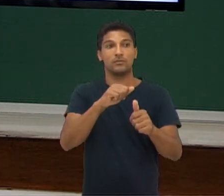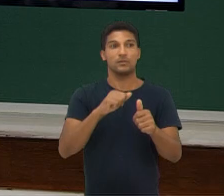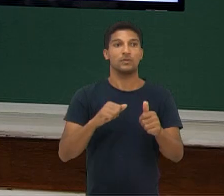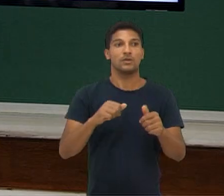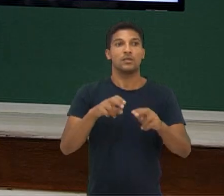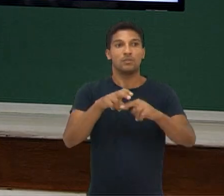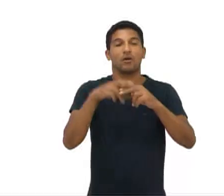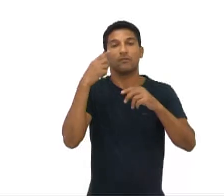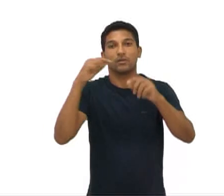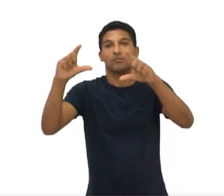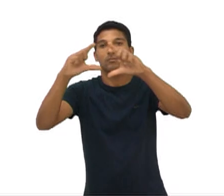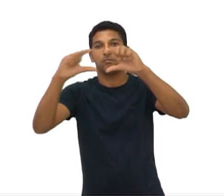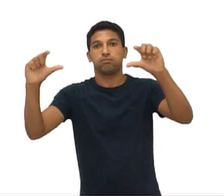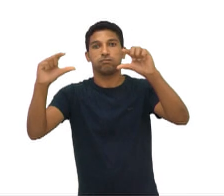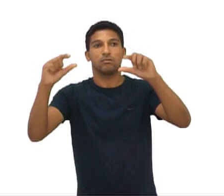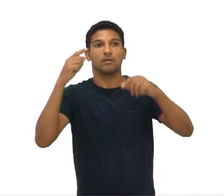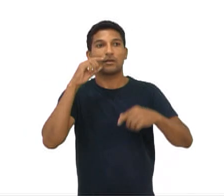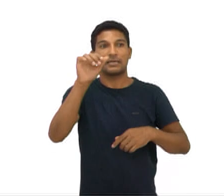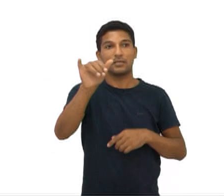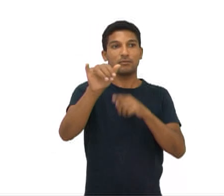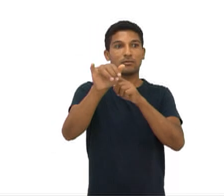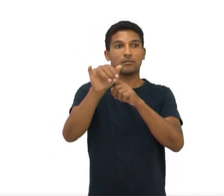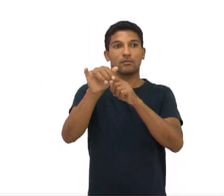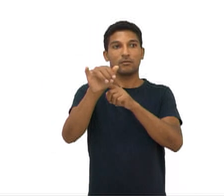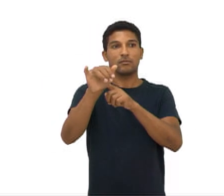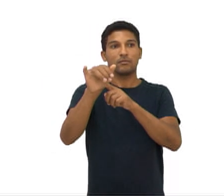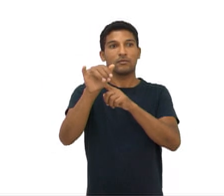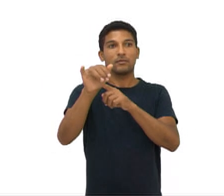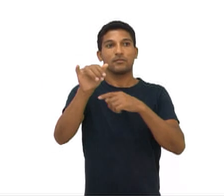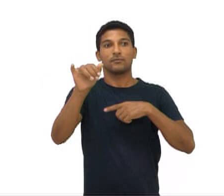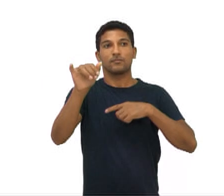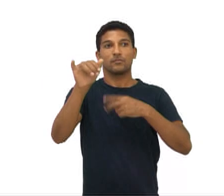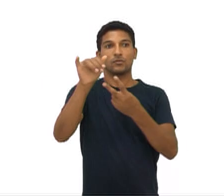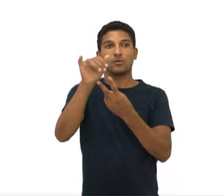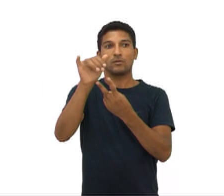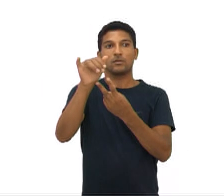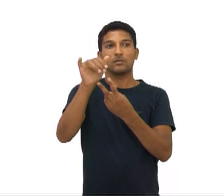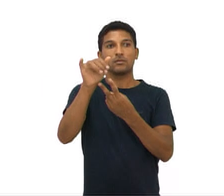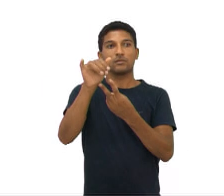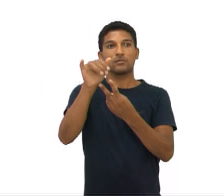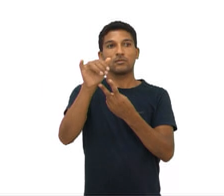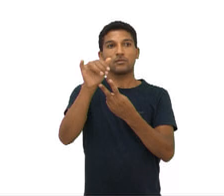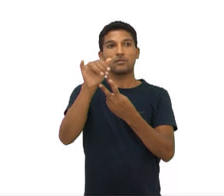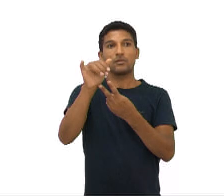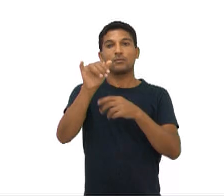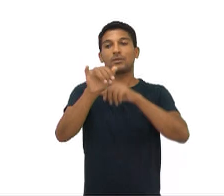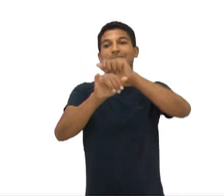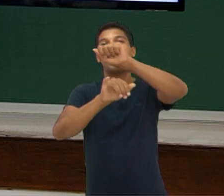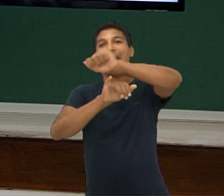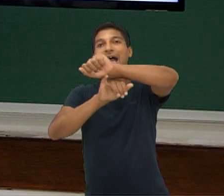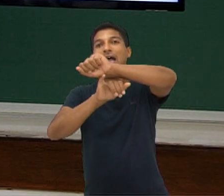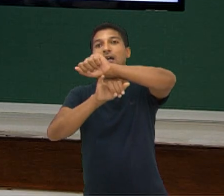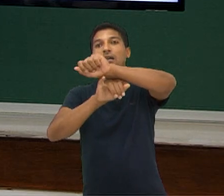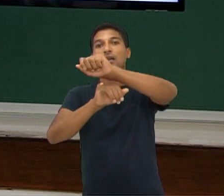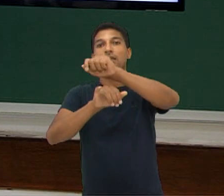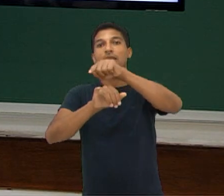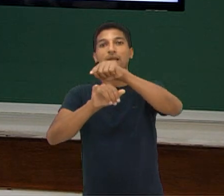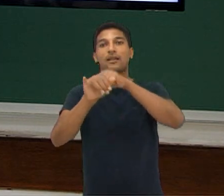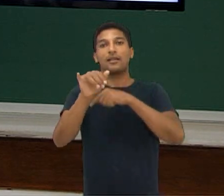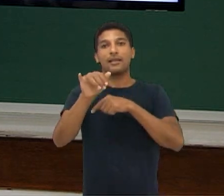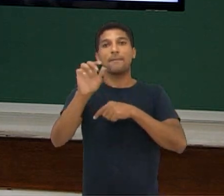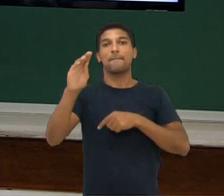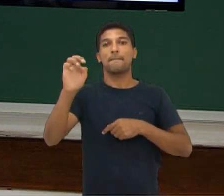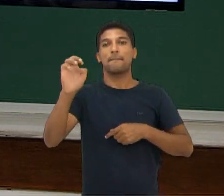a equação geral, o elemento Y emite a partícula beta, o seu